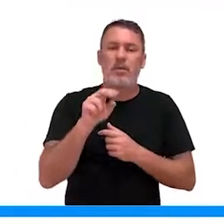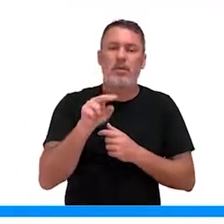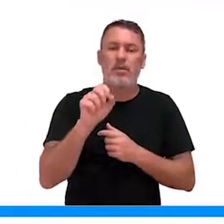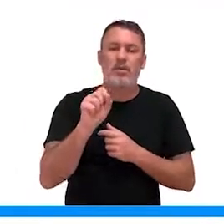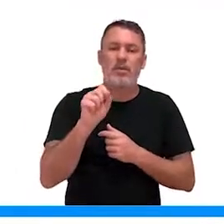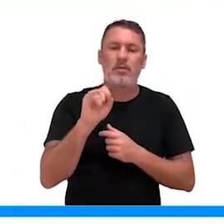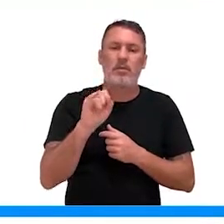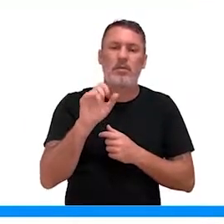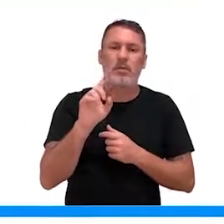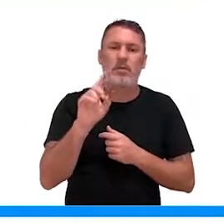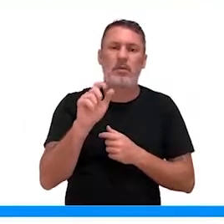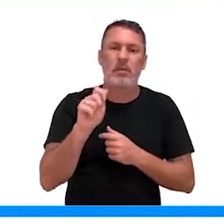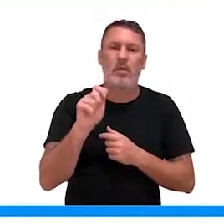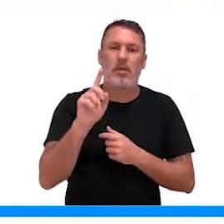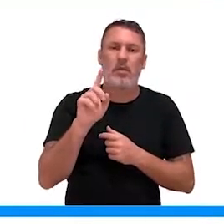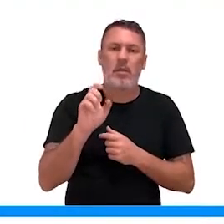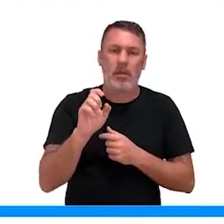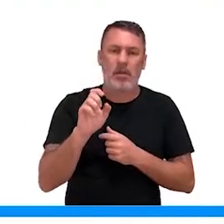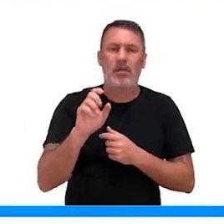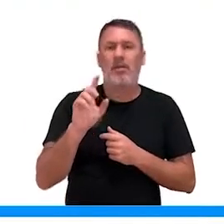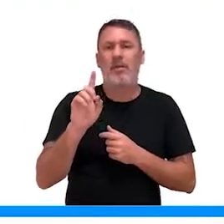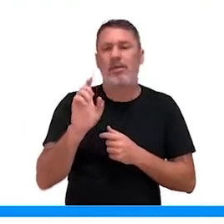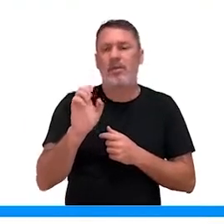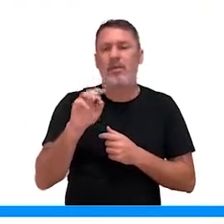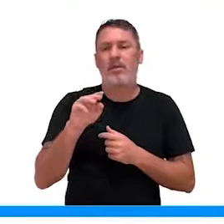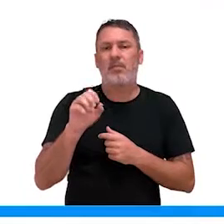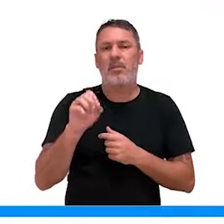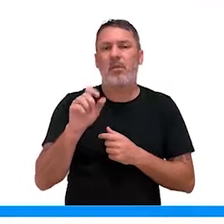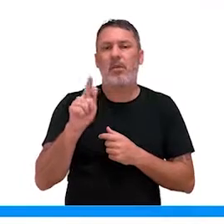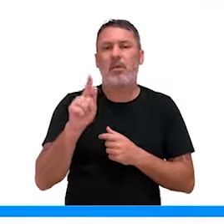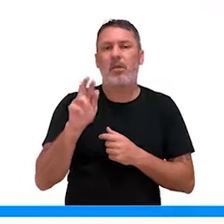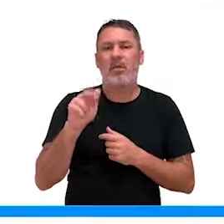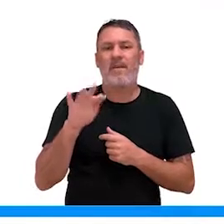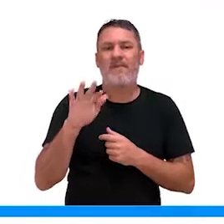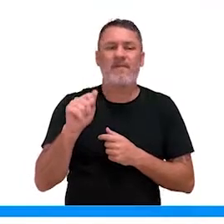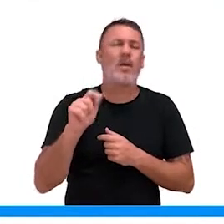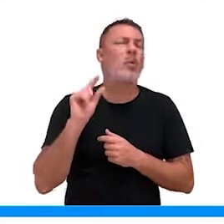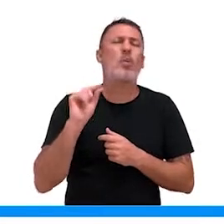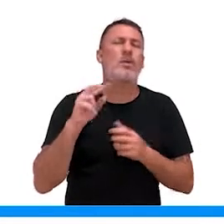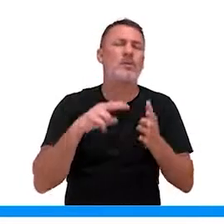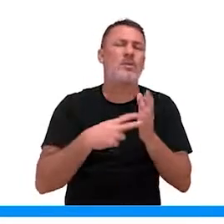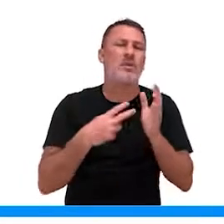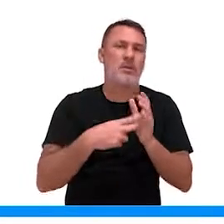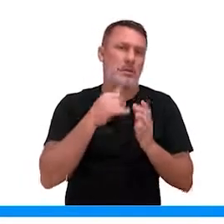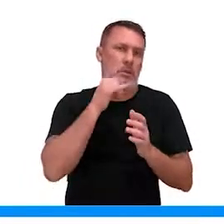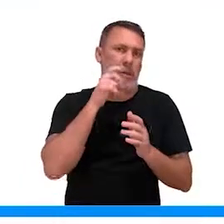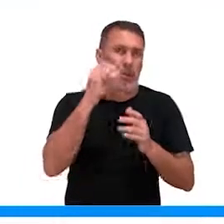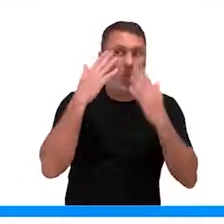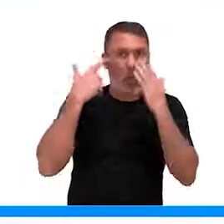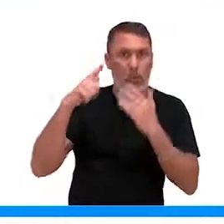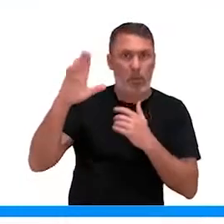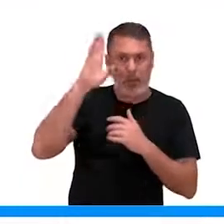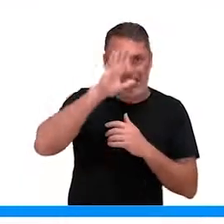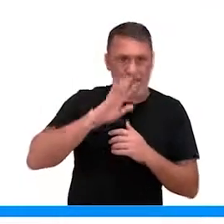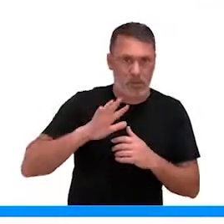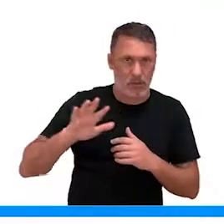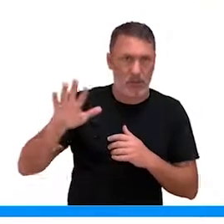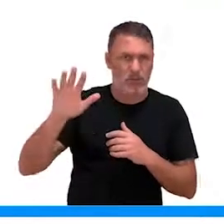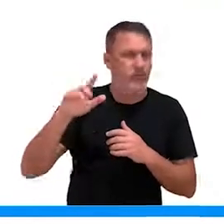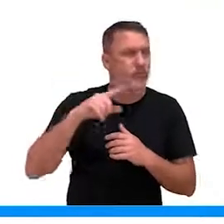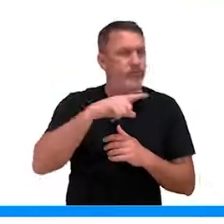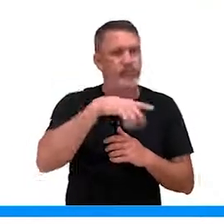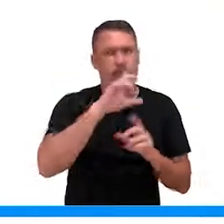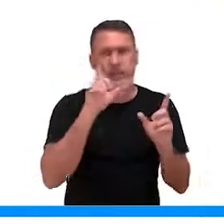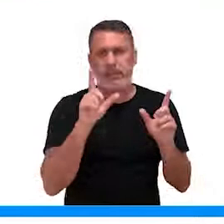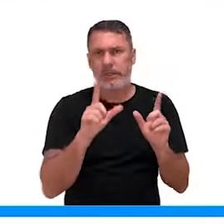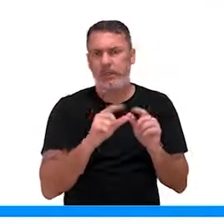você pensar principalmente na concentração industrial histórica no Sudeste brasileiro. Olha que a todo momento nós estamos lançando mão aqui da